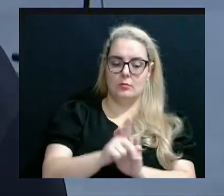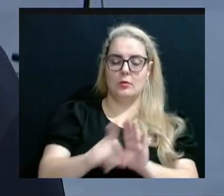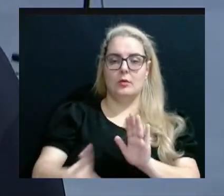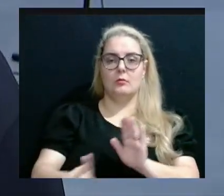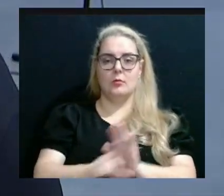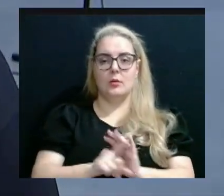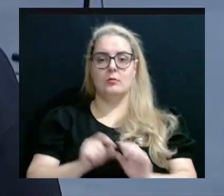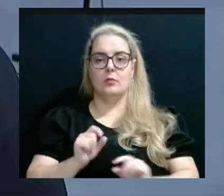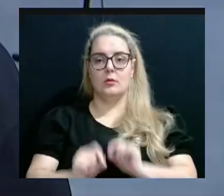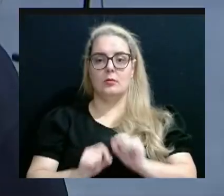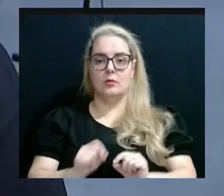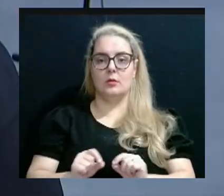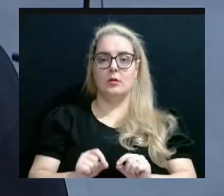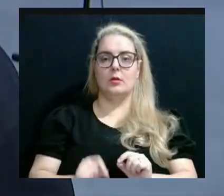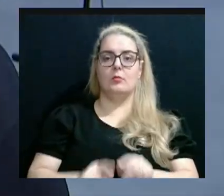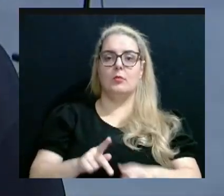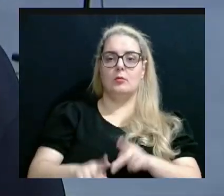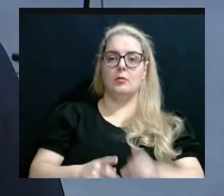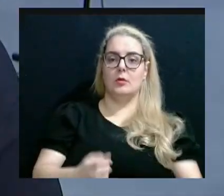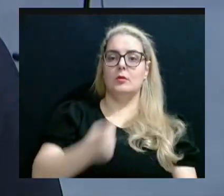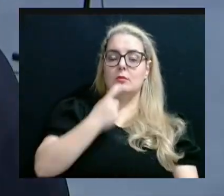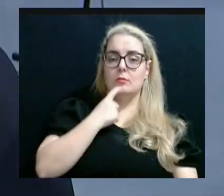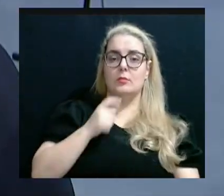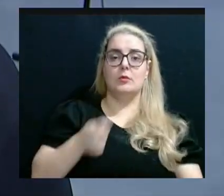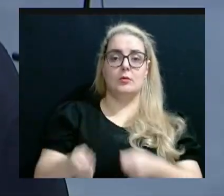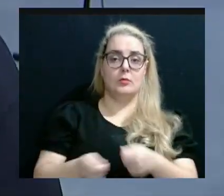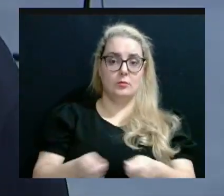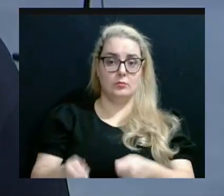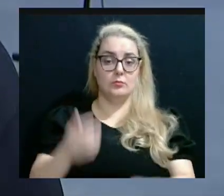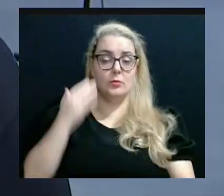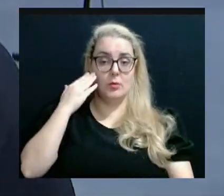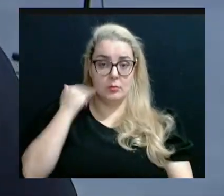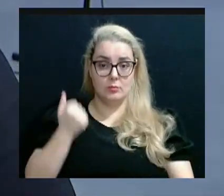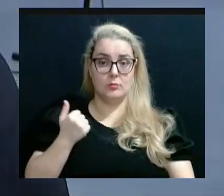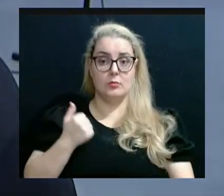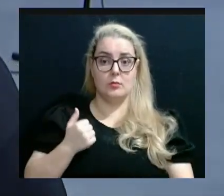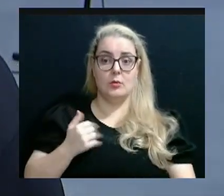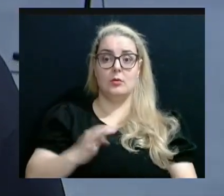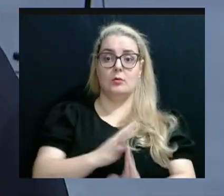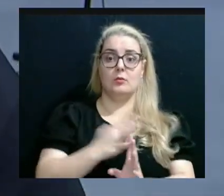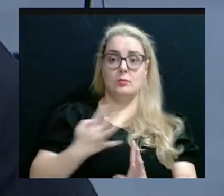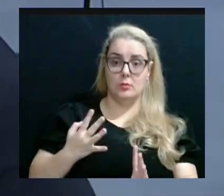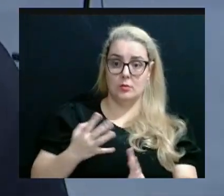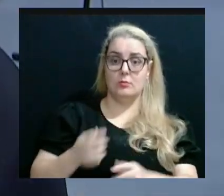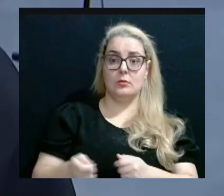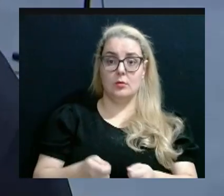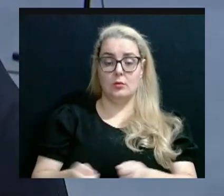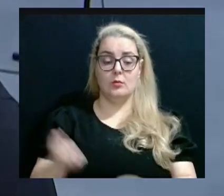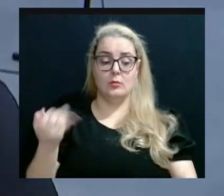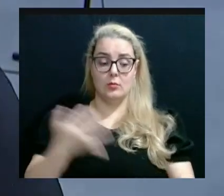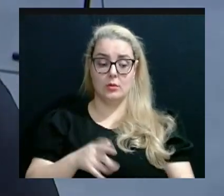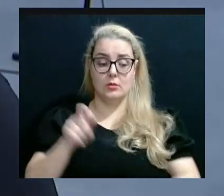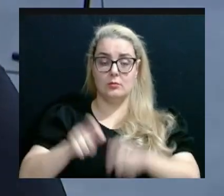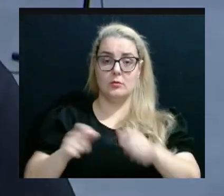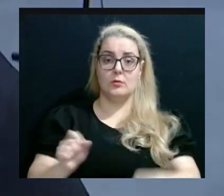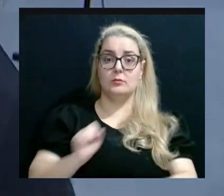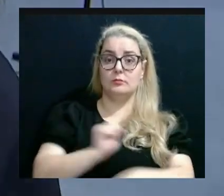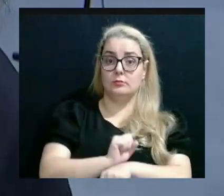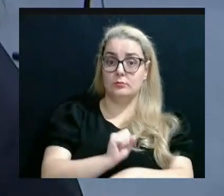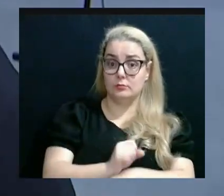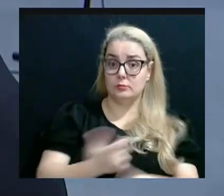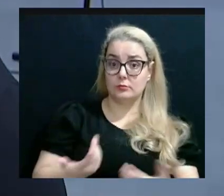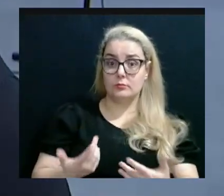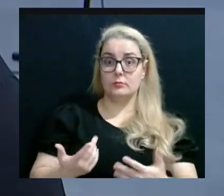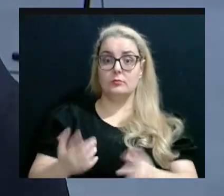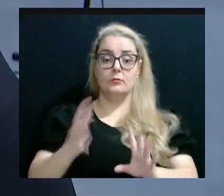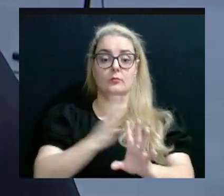a população de Campinas possa ter o controle de saber essa fila, o tamanho dessa fila, quantas pessoas estão na sua frente, em que lugar da fila ela